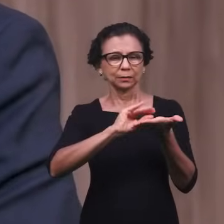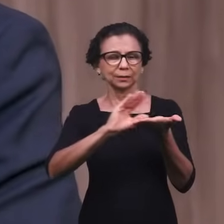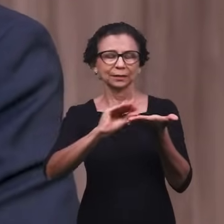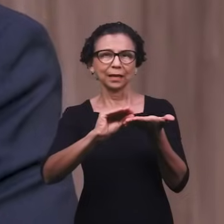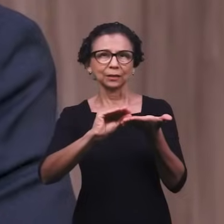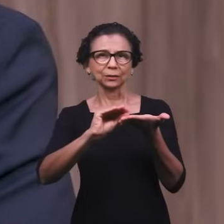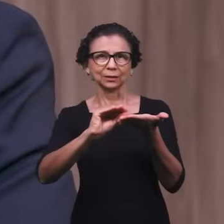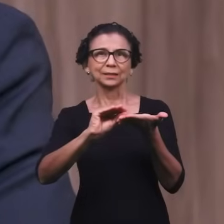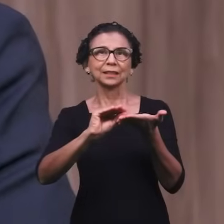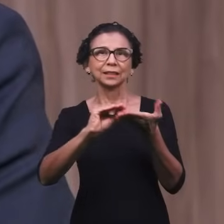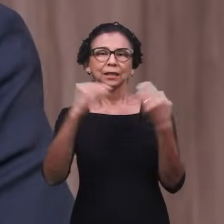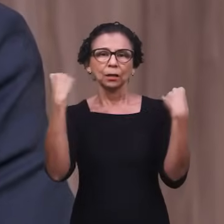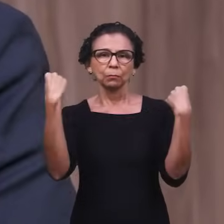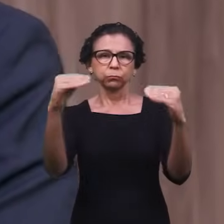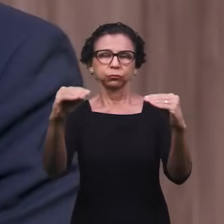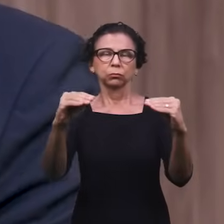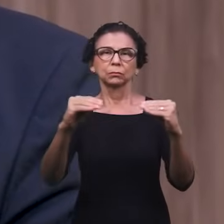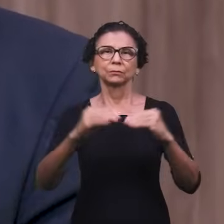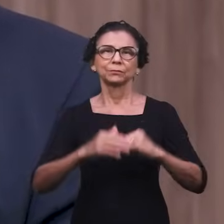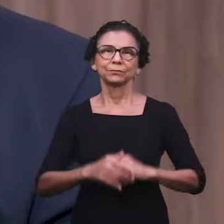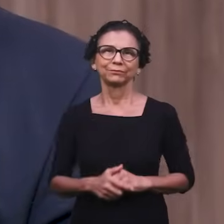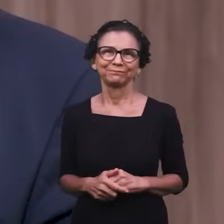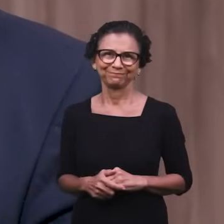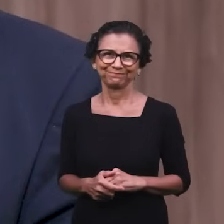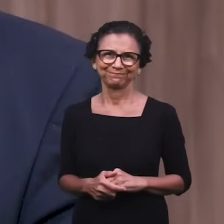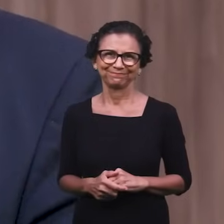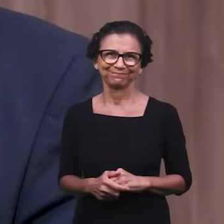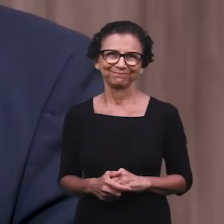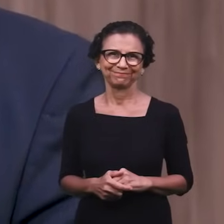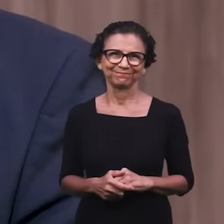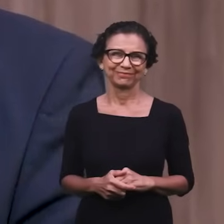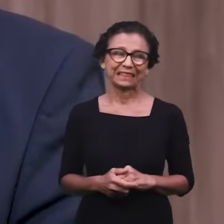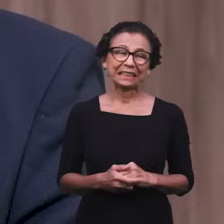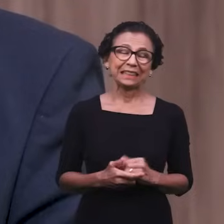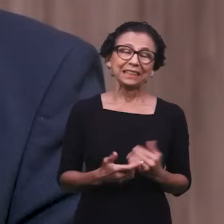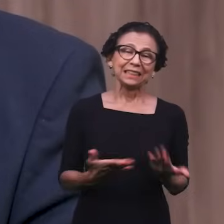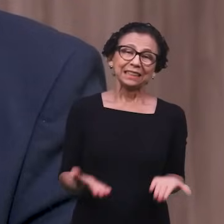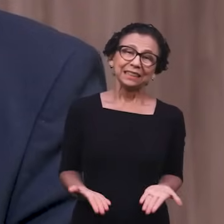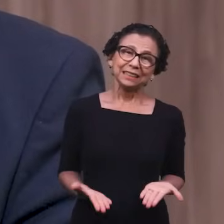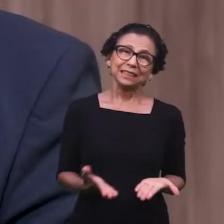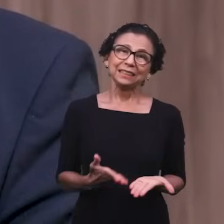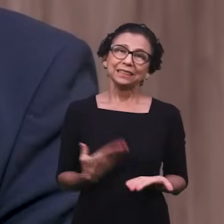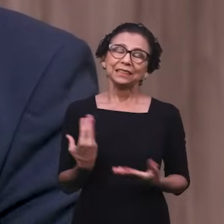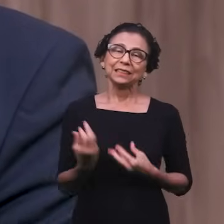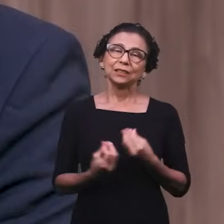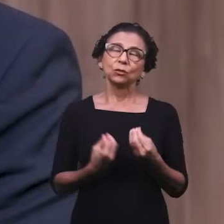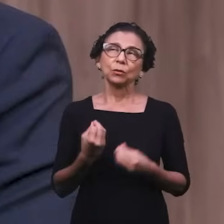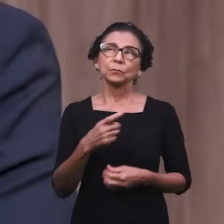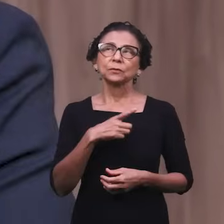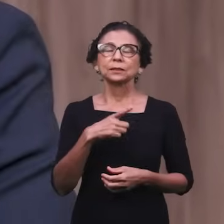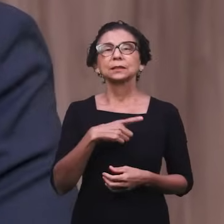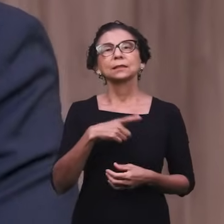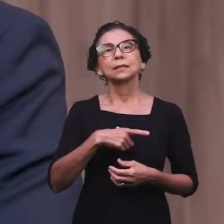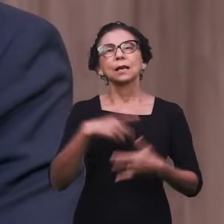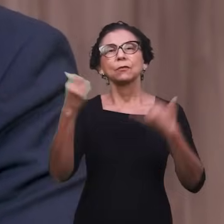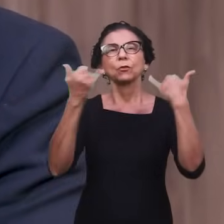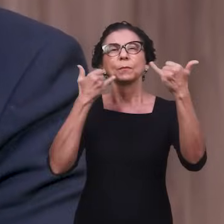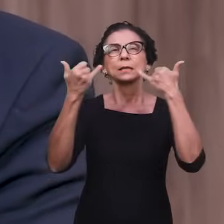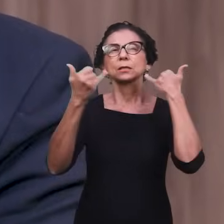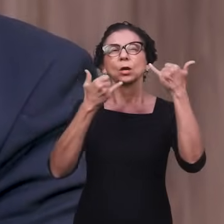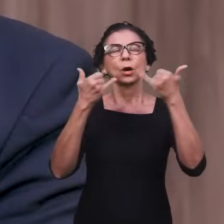ele não desenvolve a inteligência dele somente com informação, nesse sentido de informações produzidas,